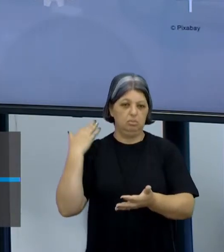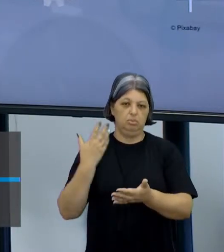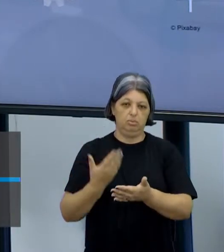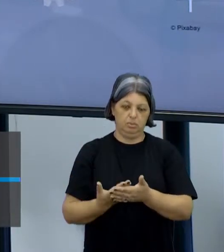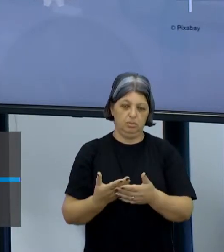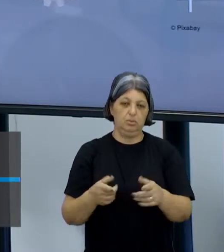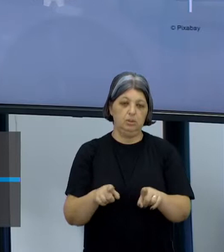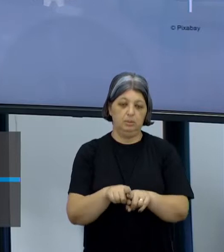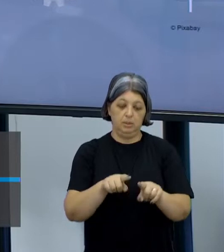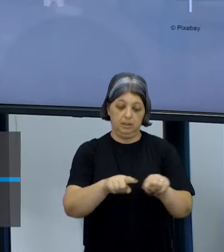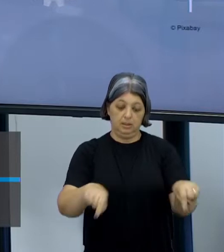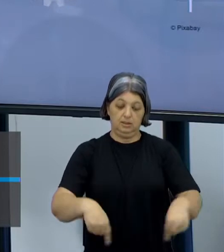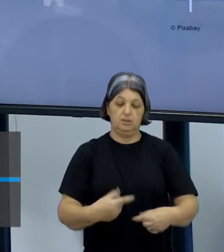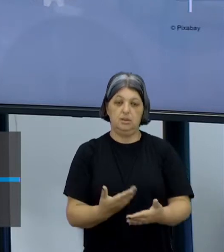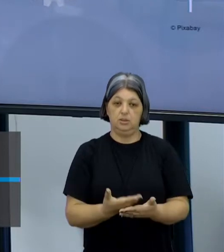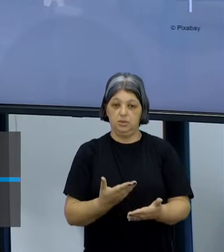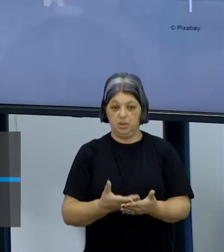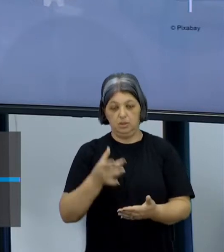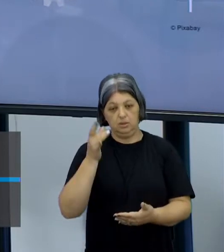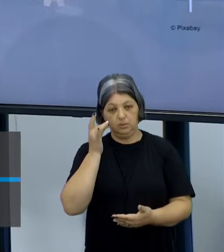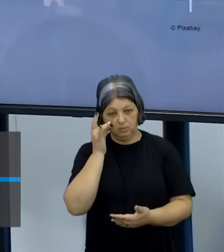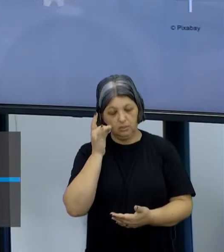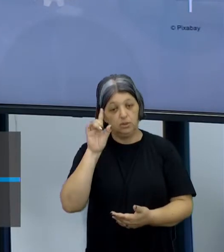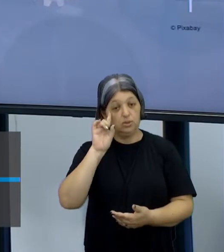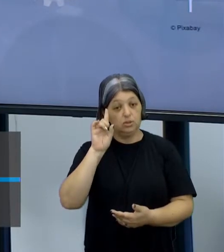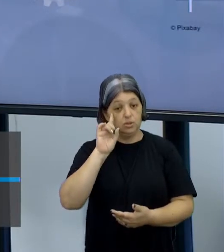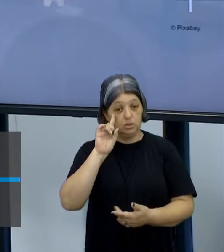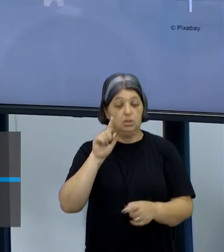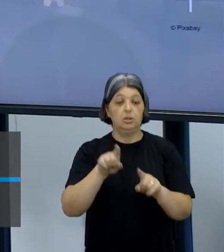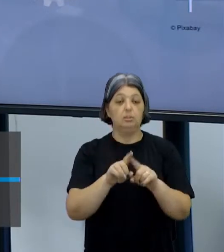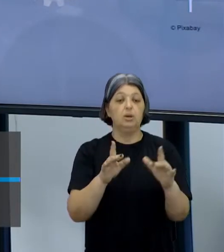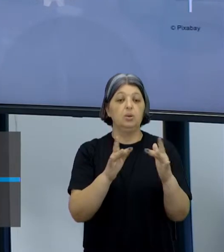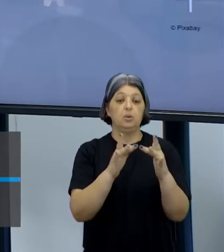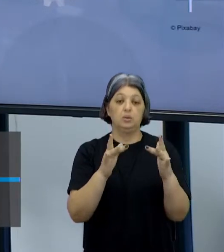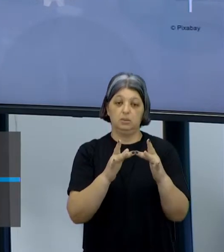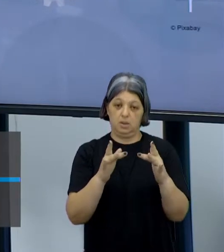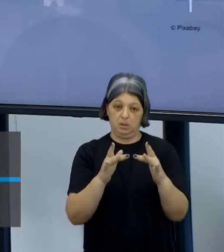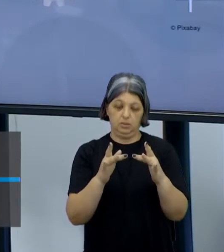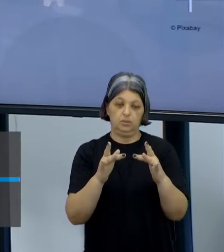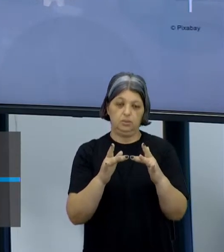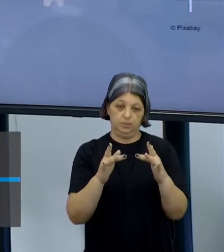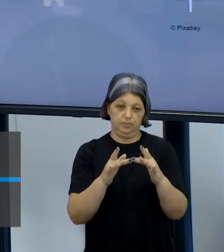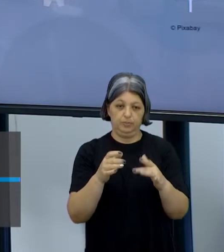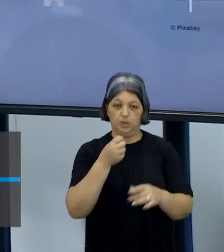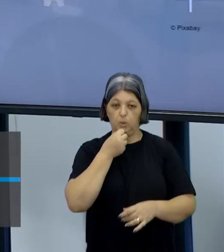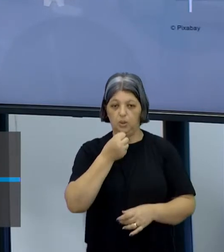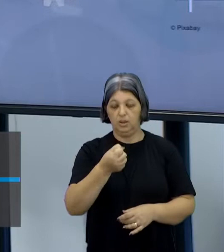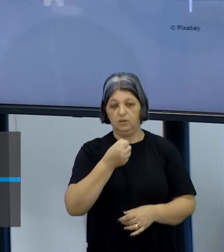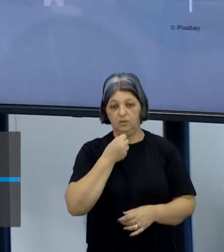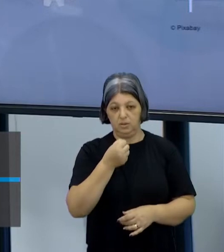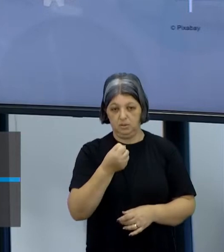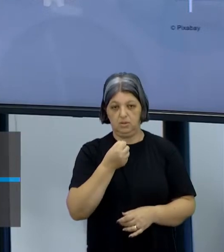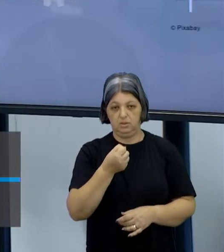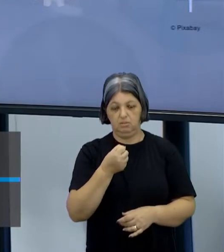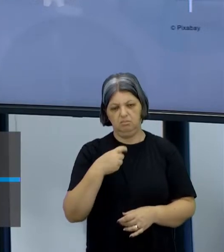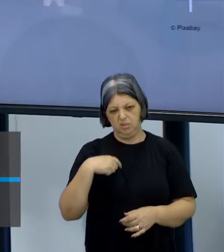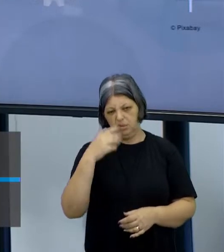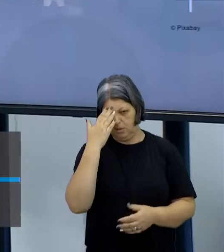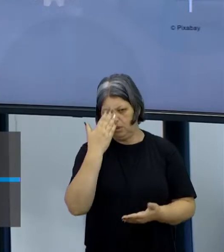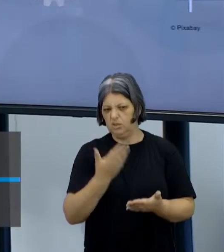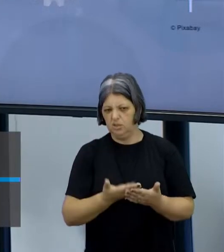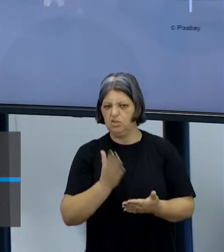de aula física e com o professor de vocês, no dia a dia e com o contato que vocês já tiveram aí com entrevistas, que eu acredito que já